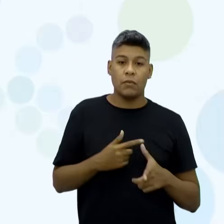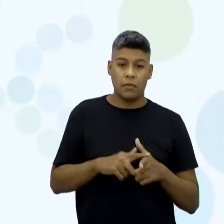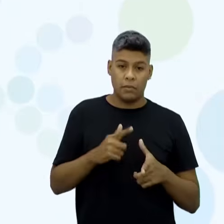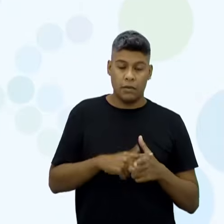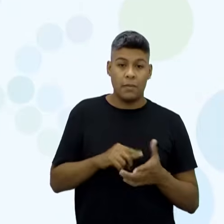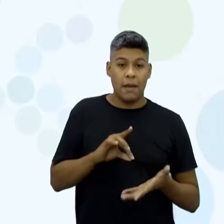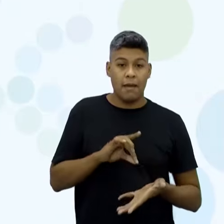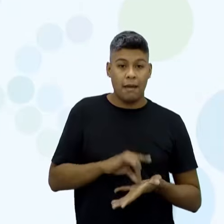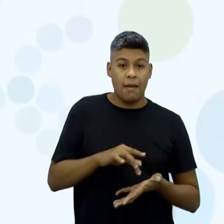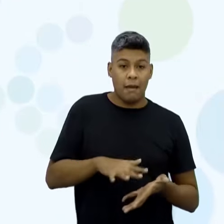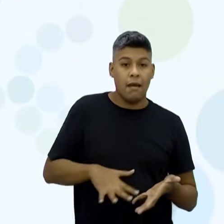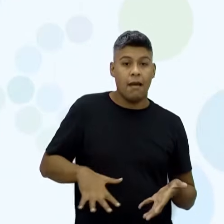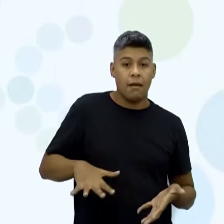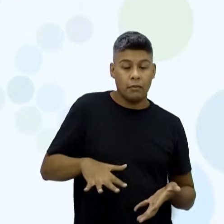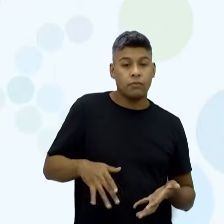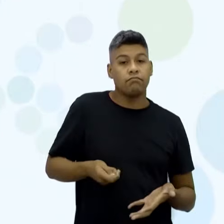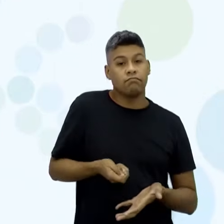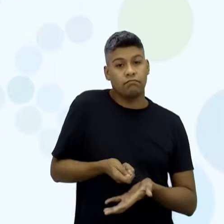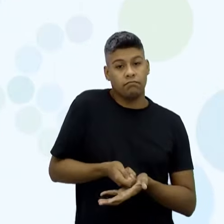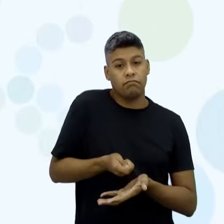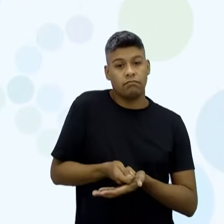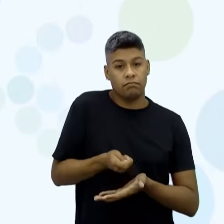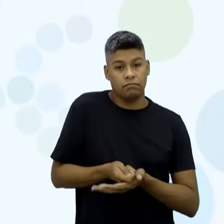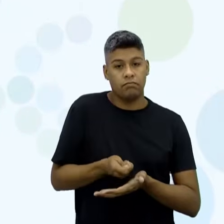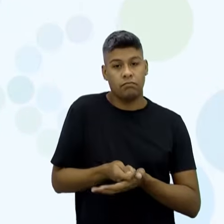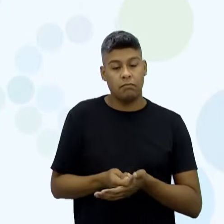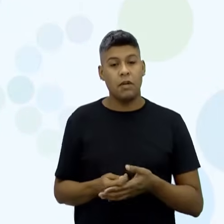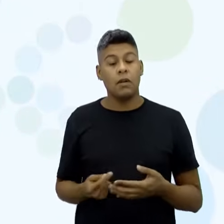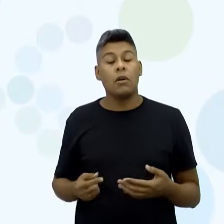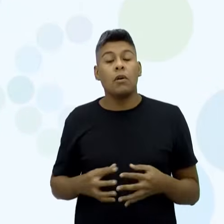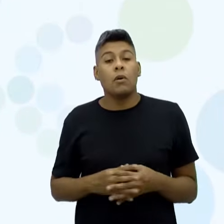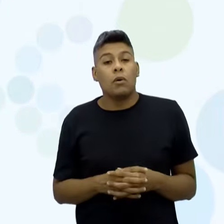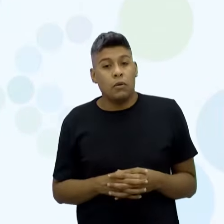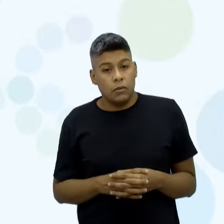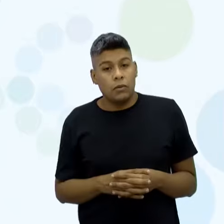da sociedade, explorando o contraponto,